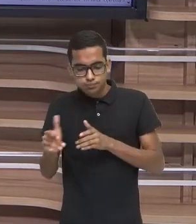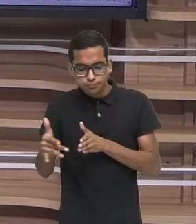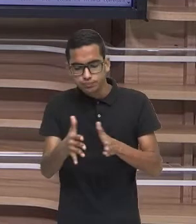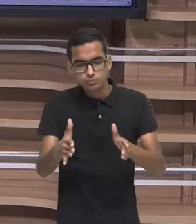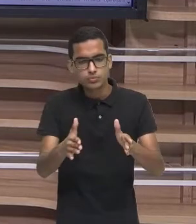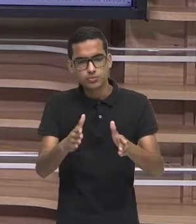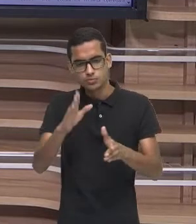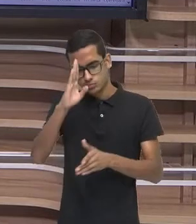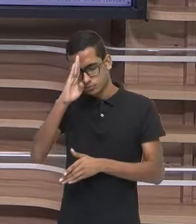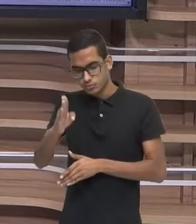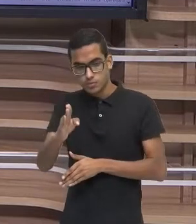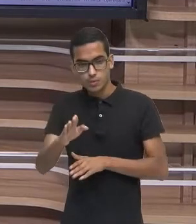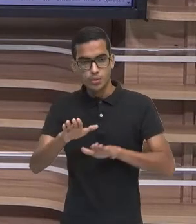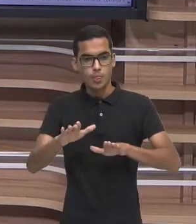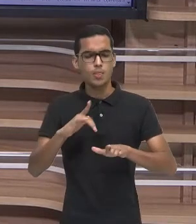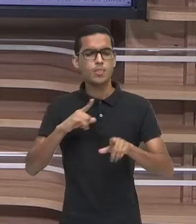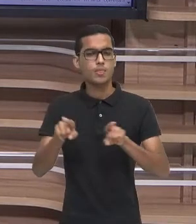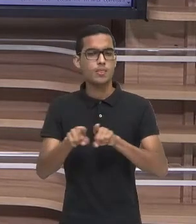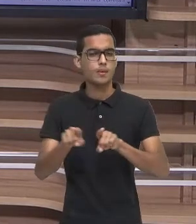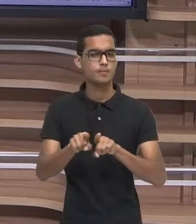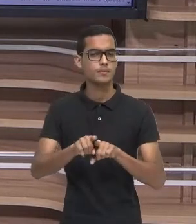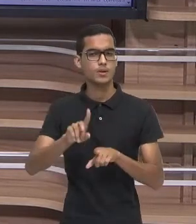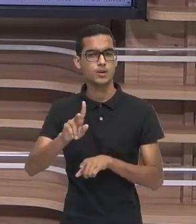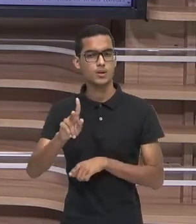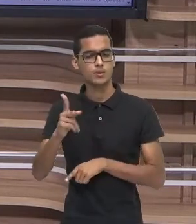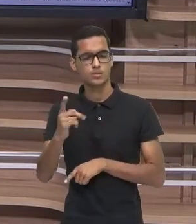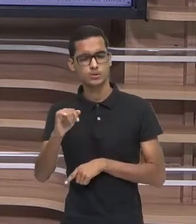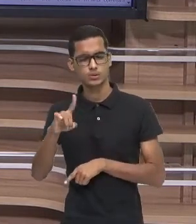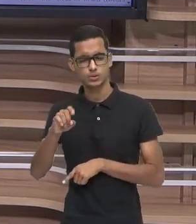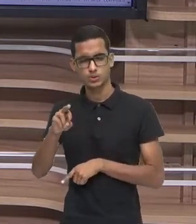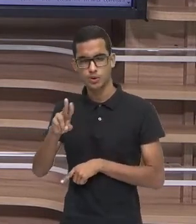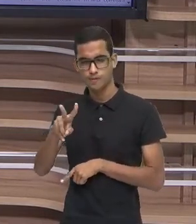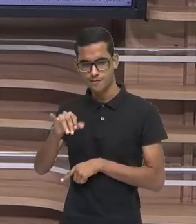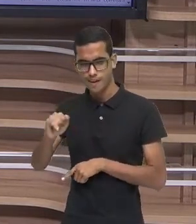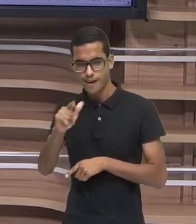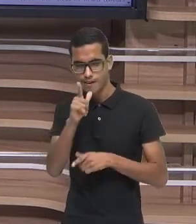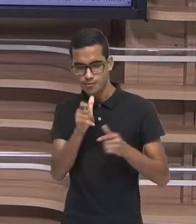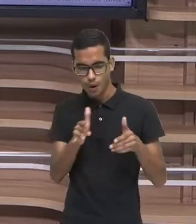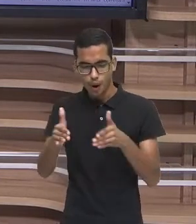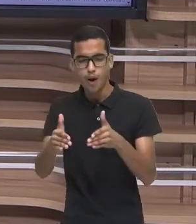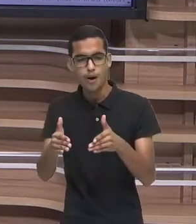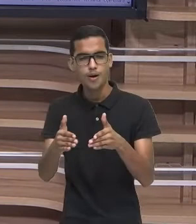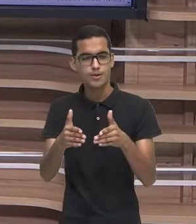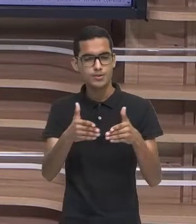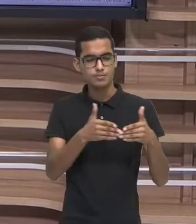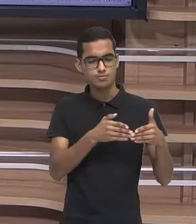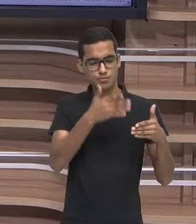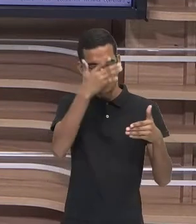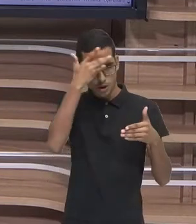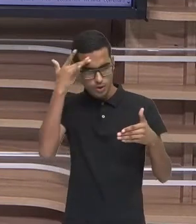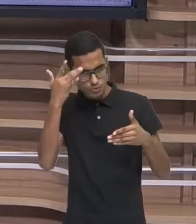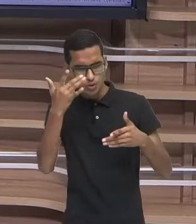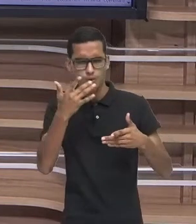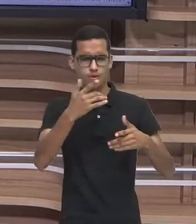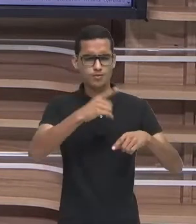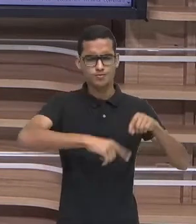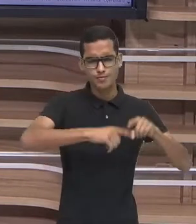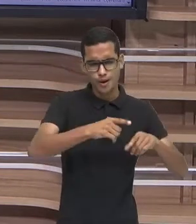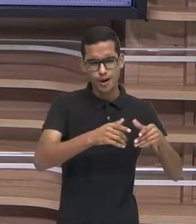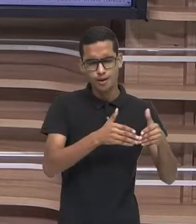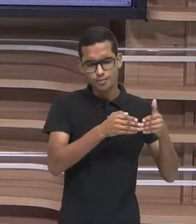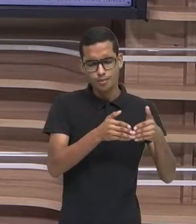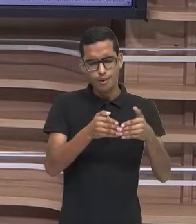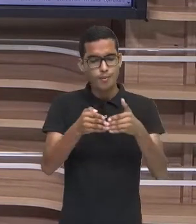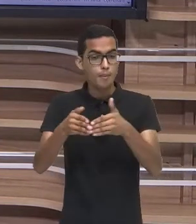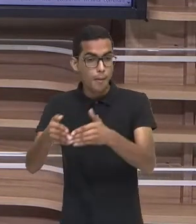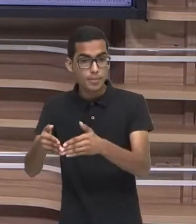Agora, além de transporte hidroviário, que vai servir para levar mercadorias, pessoas, a gente também vai observar